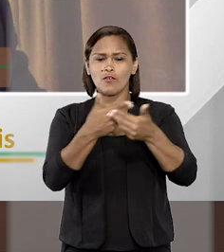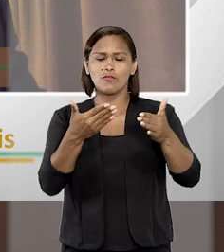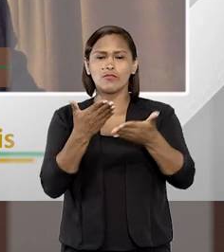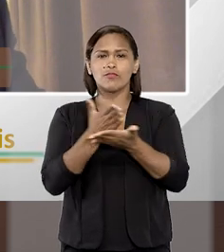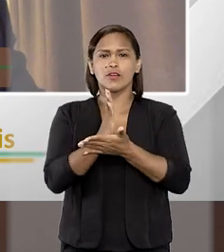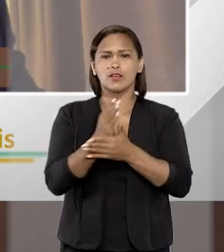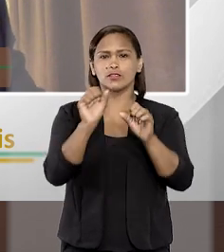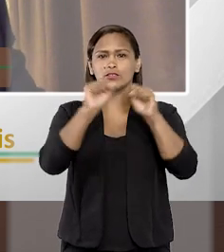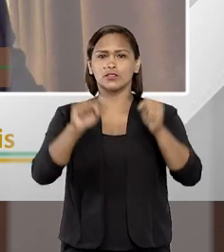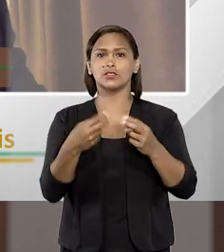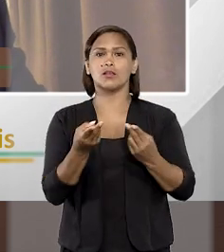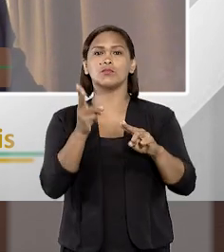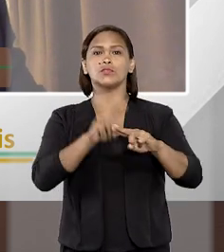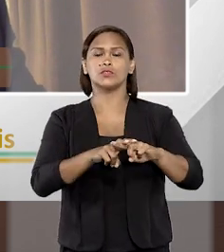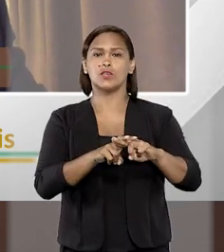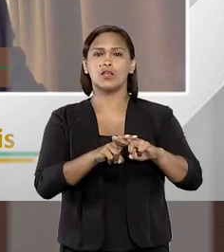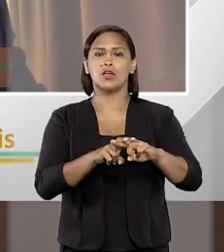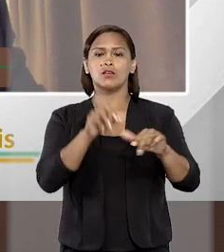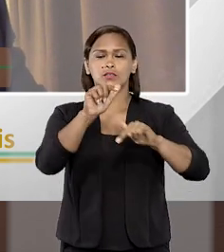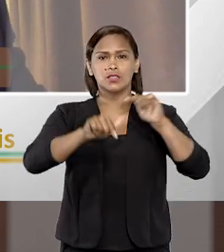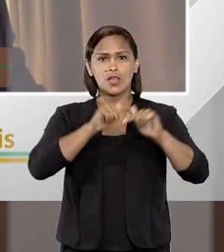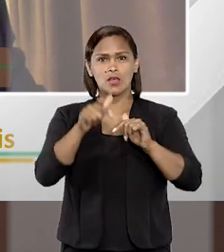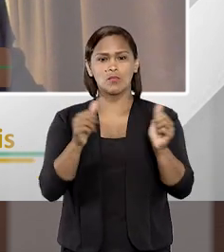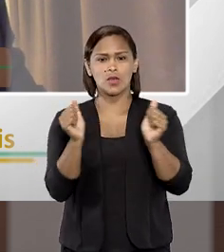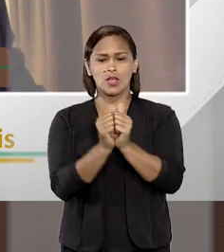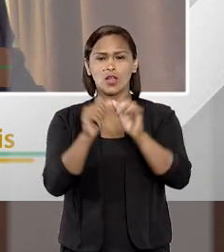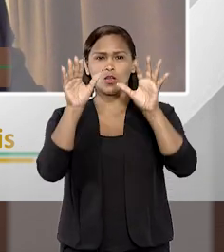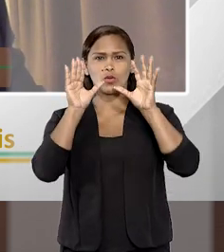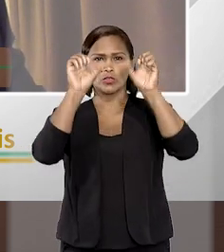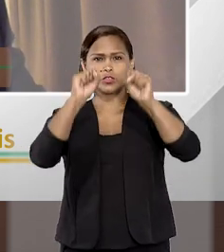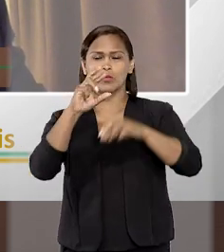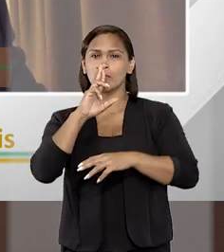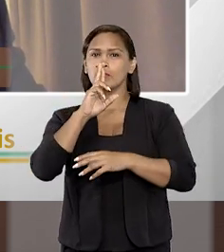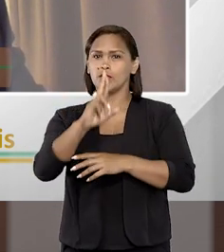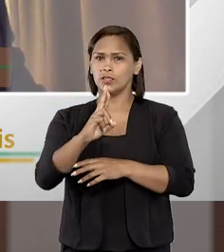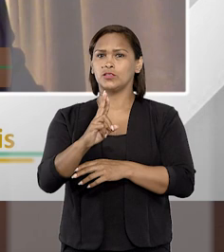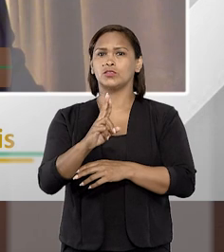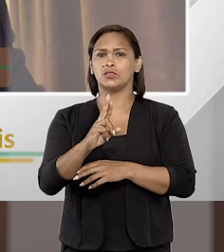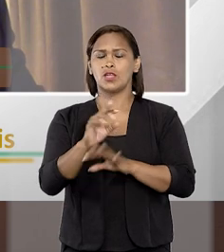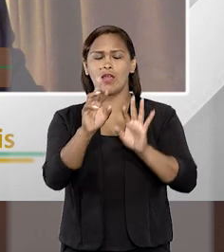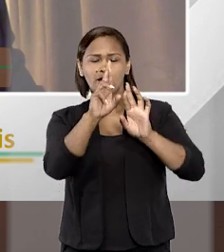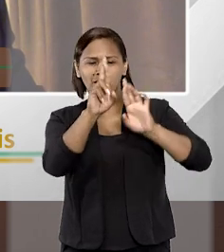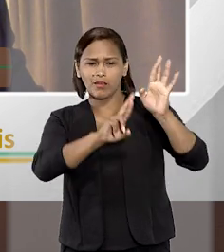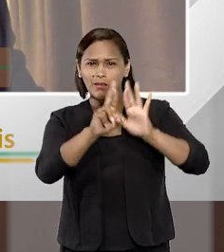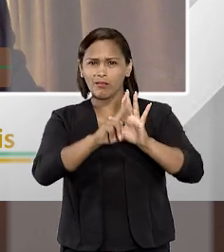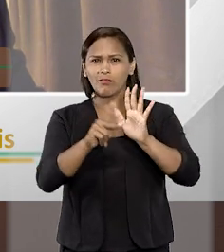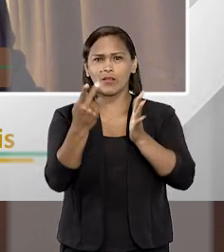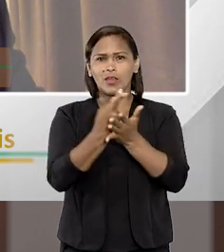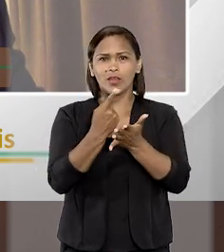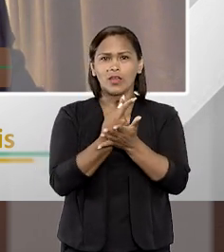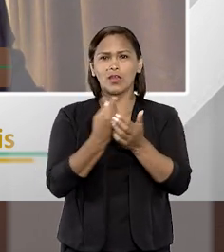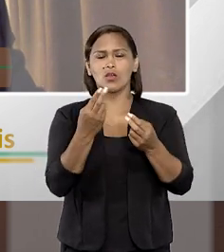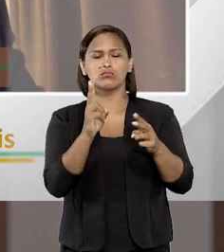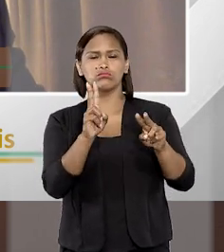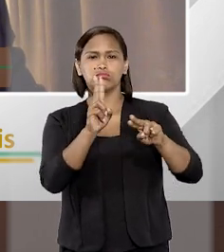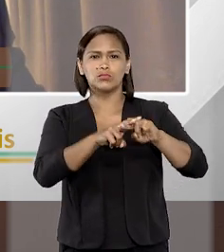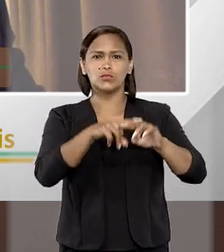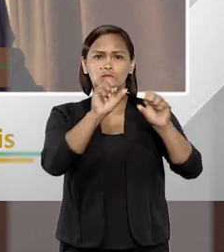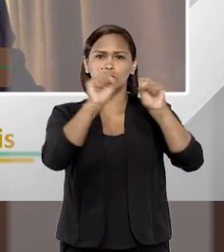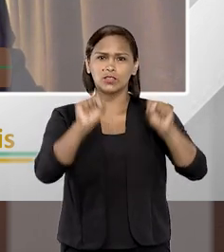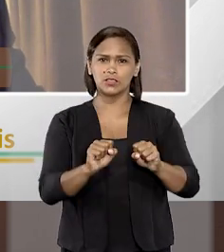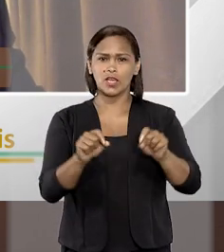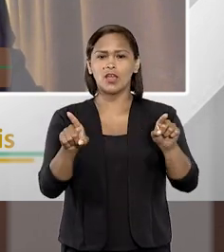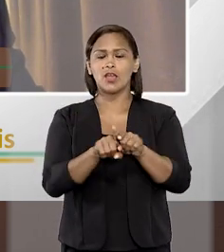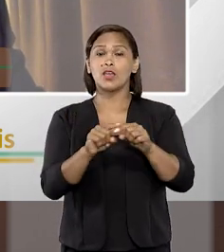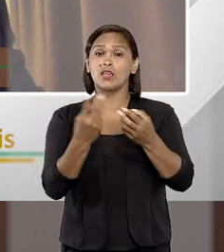vagas no sistema prisional atuar com os tribunais para solucionar irregularidades no sistema carcerário sistema